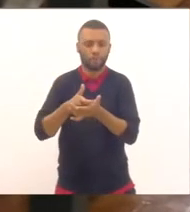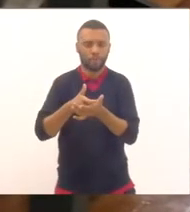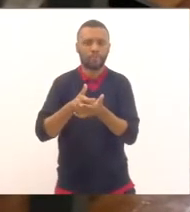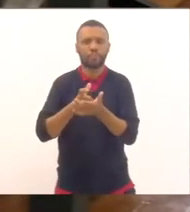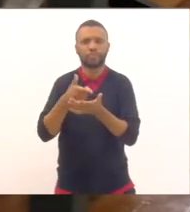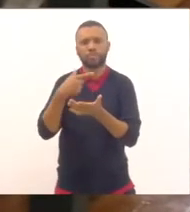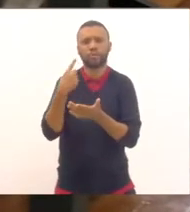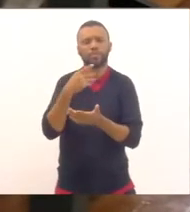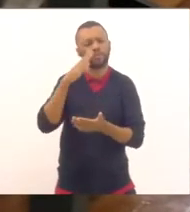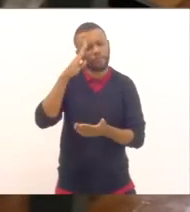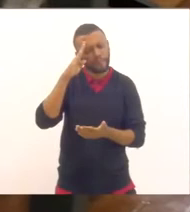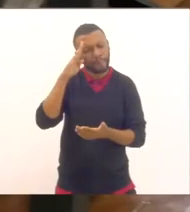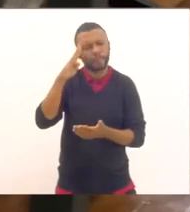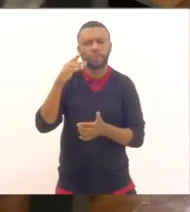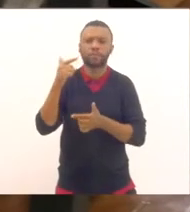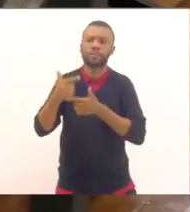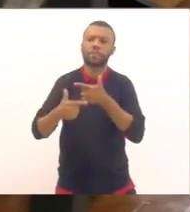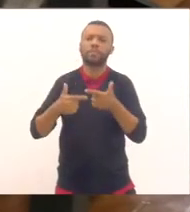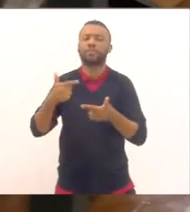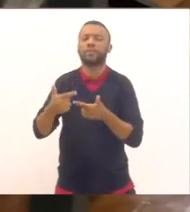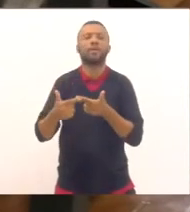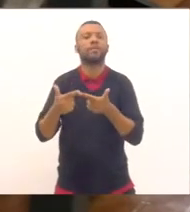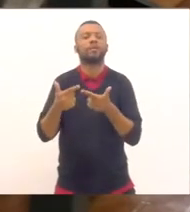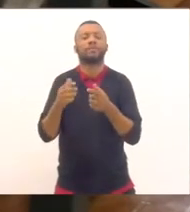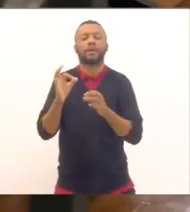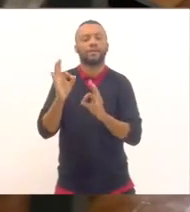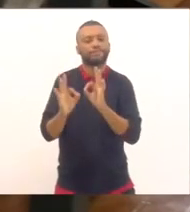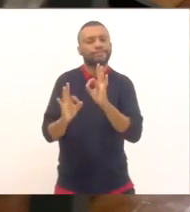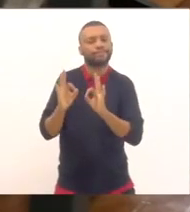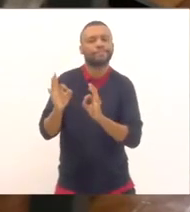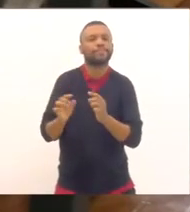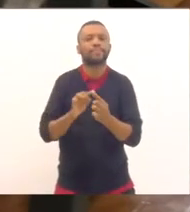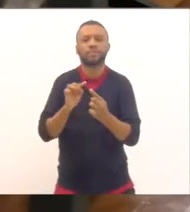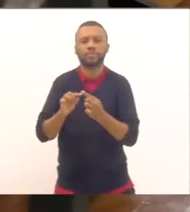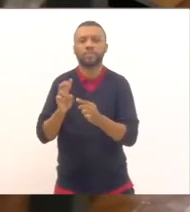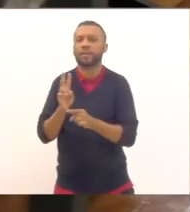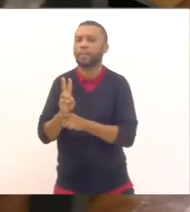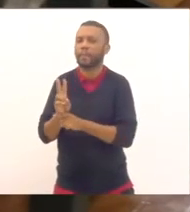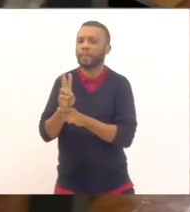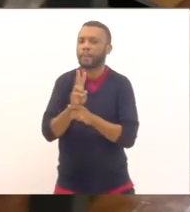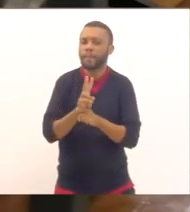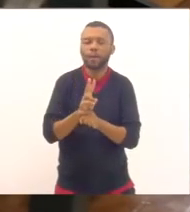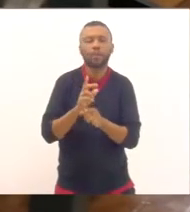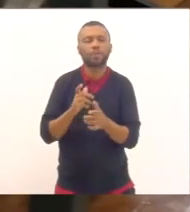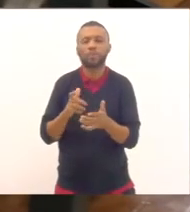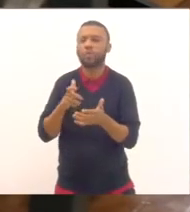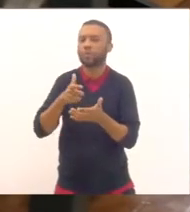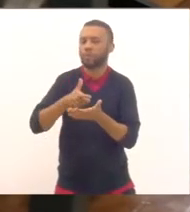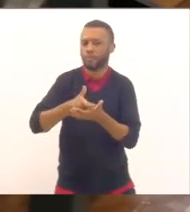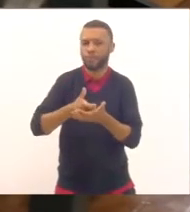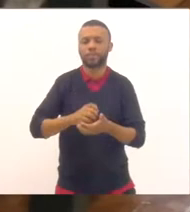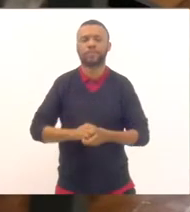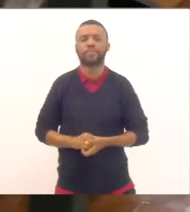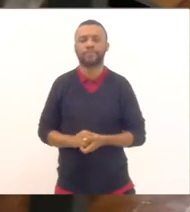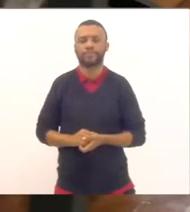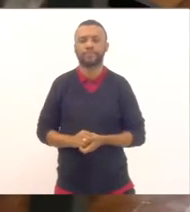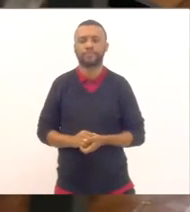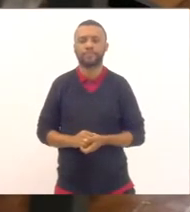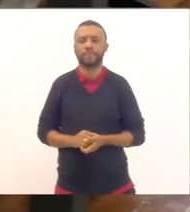principal trabalho vencendo na fiscalização do comprador a